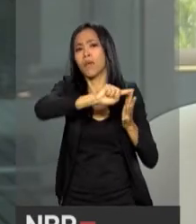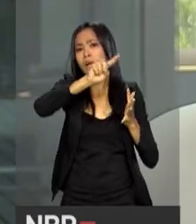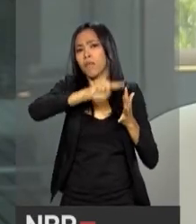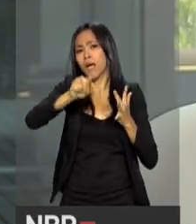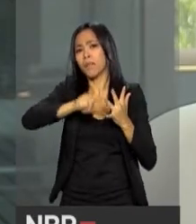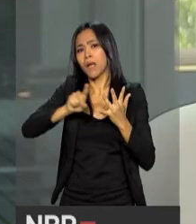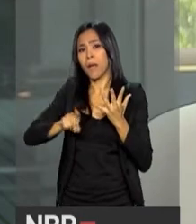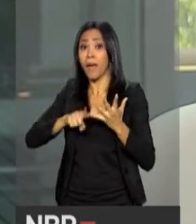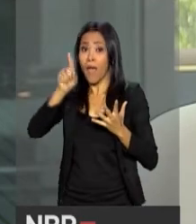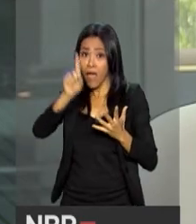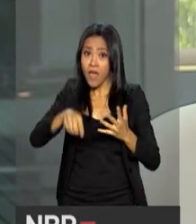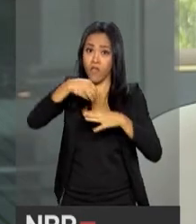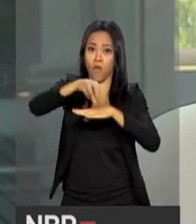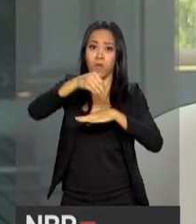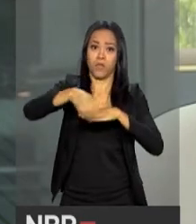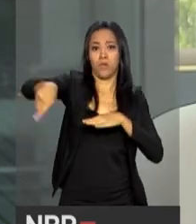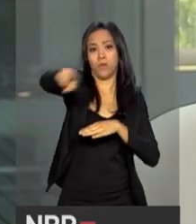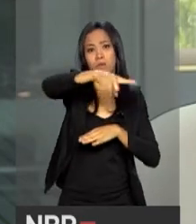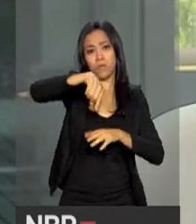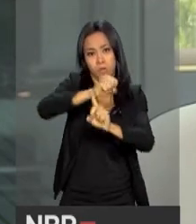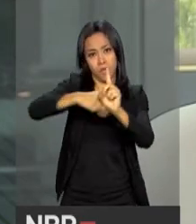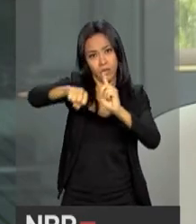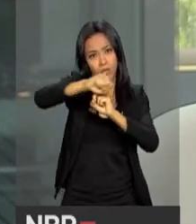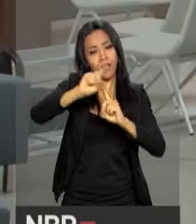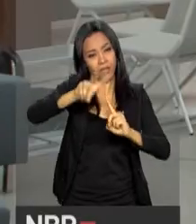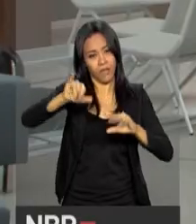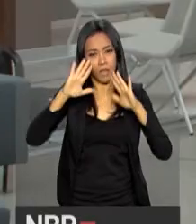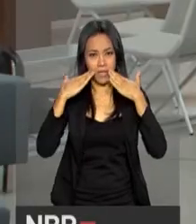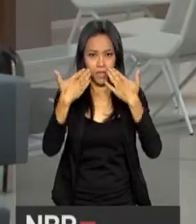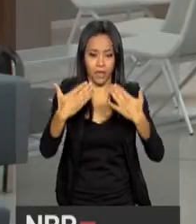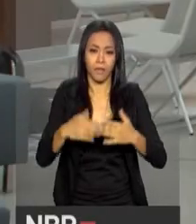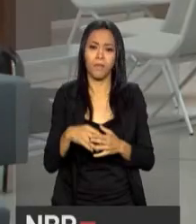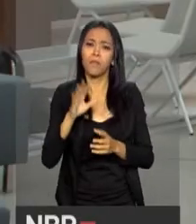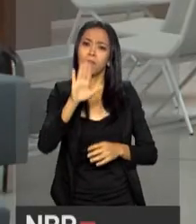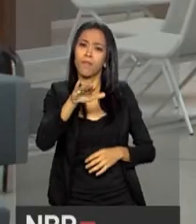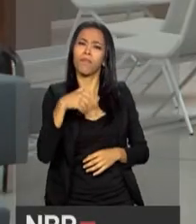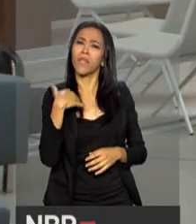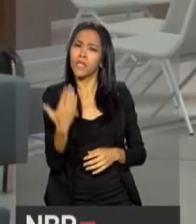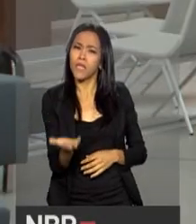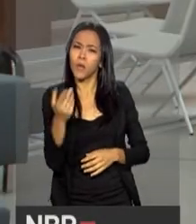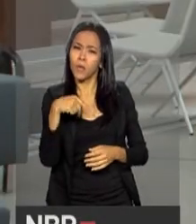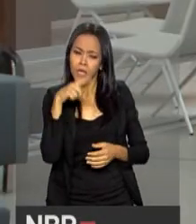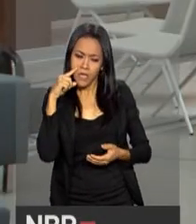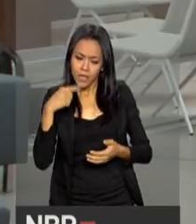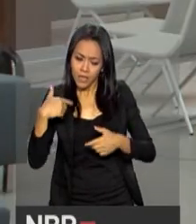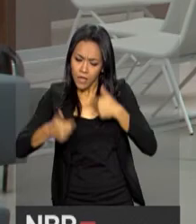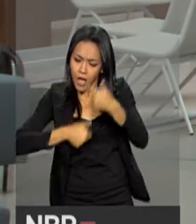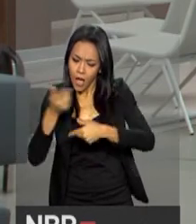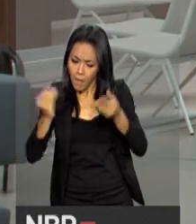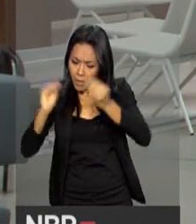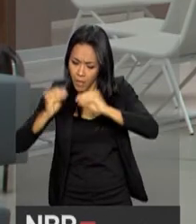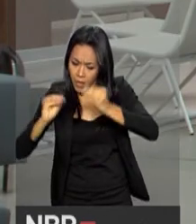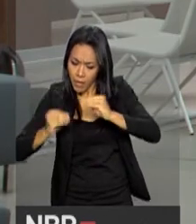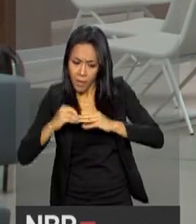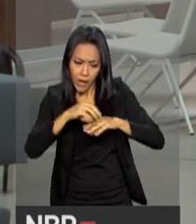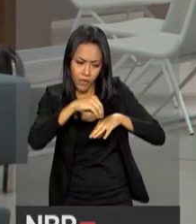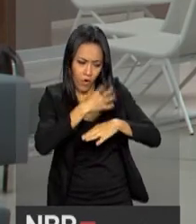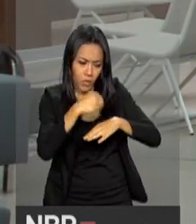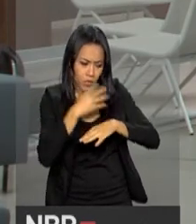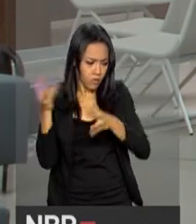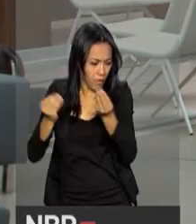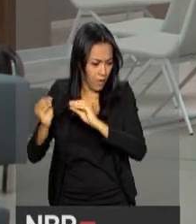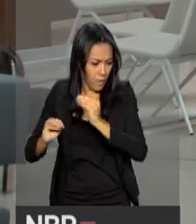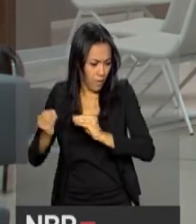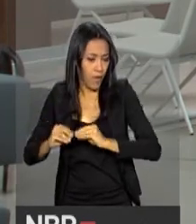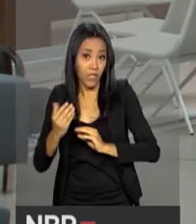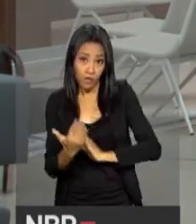informações para a sociedade que serão apresentadas então trabalhar em cima de dados é sempre mais seguro investimento mais seguro